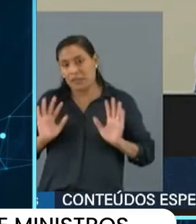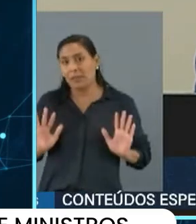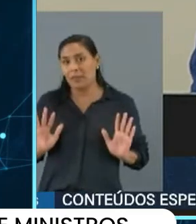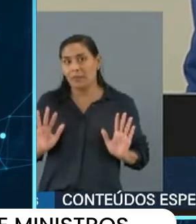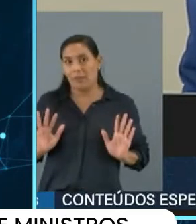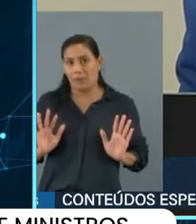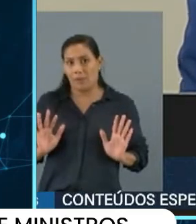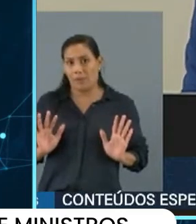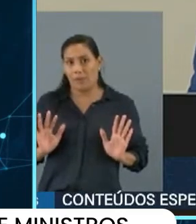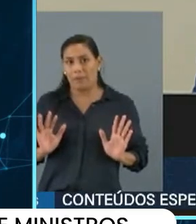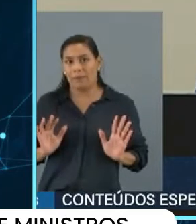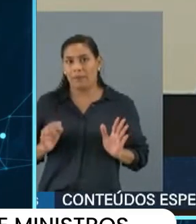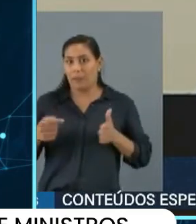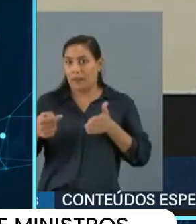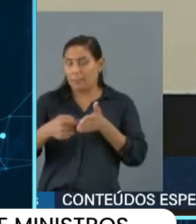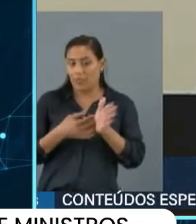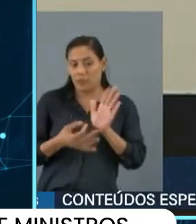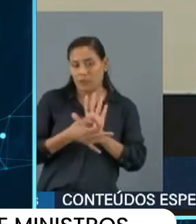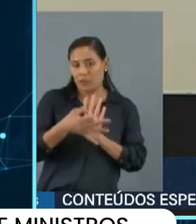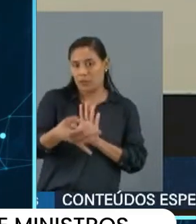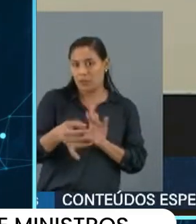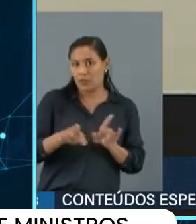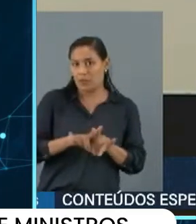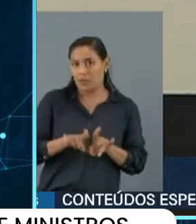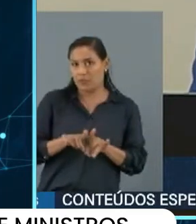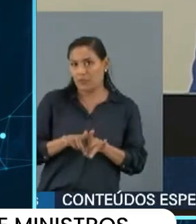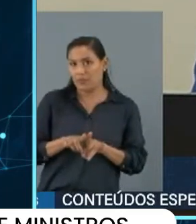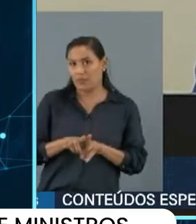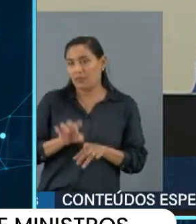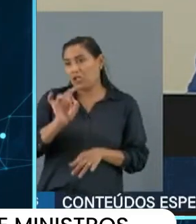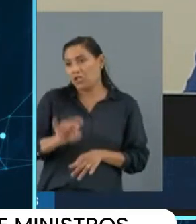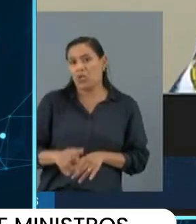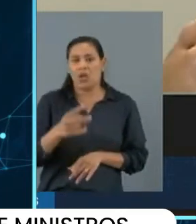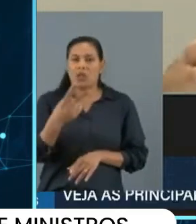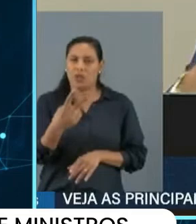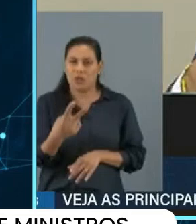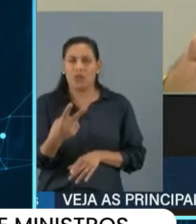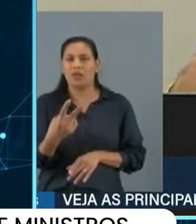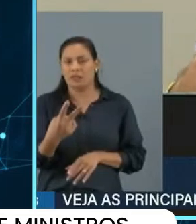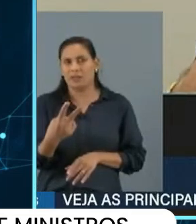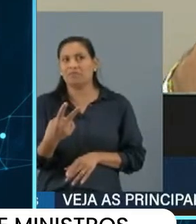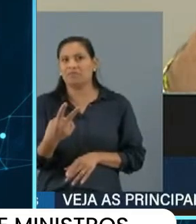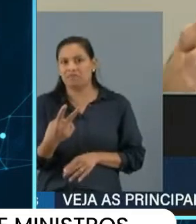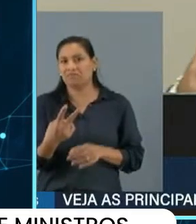influência, inclusive o governo brasileiro atuou para adiar essa eleição, nós